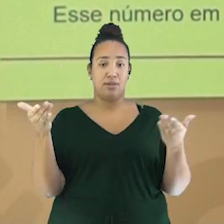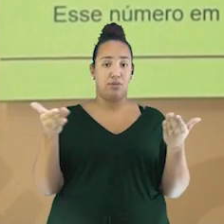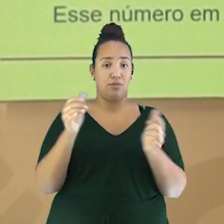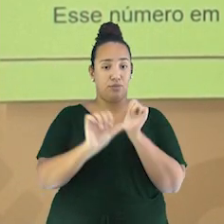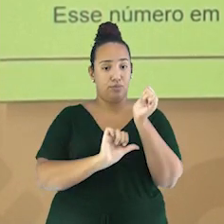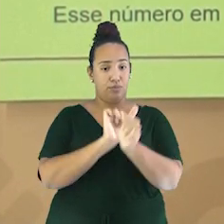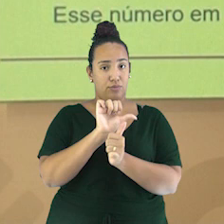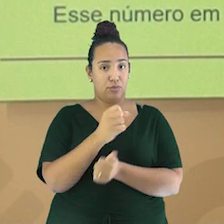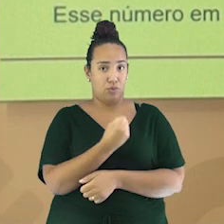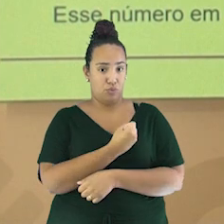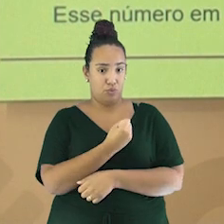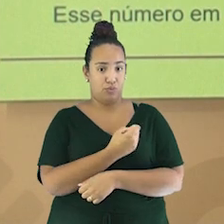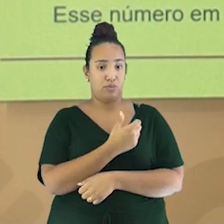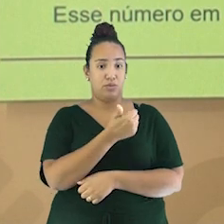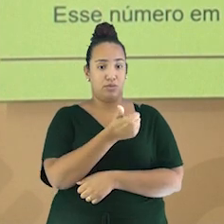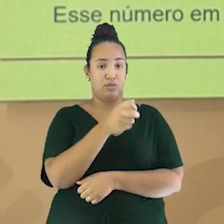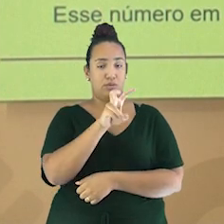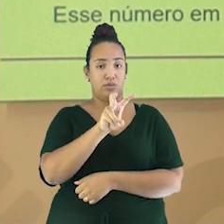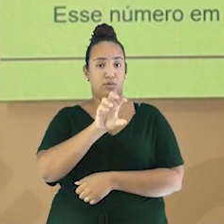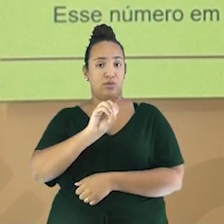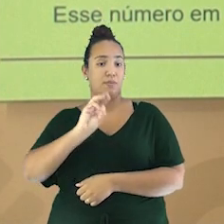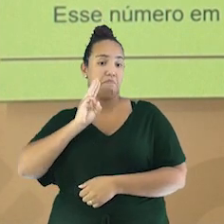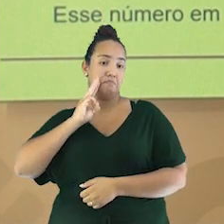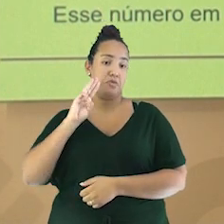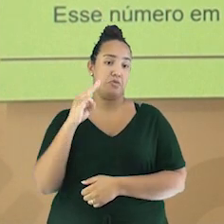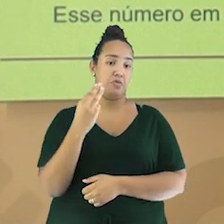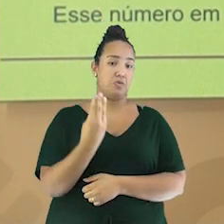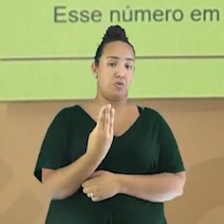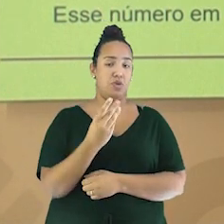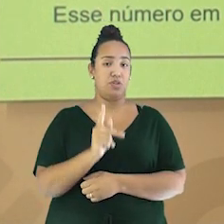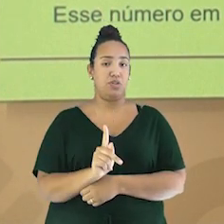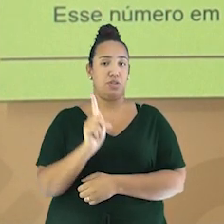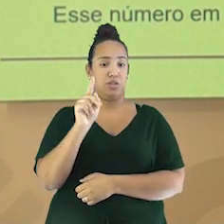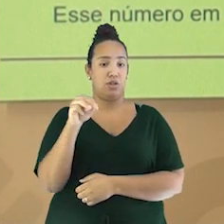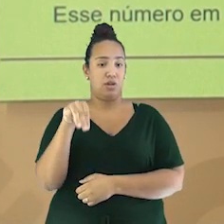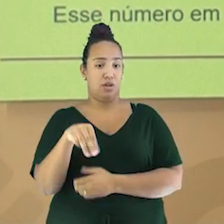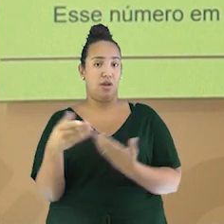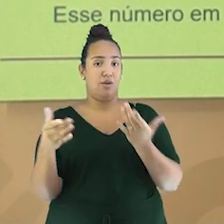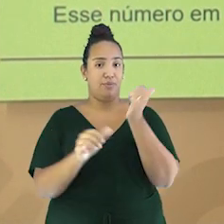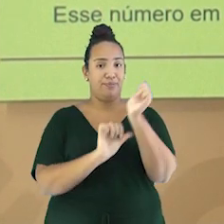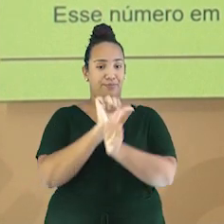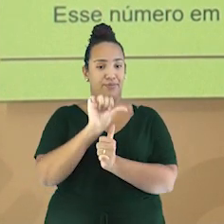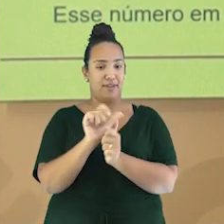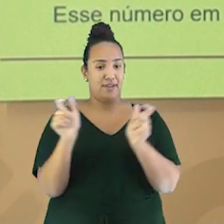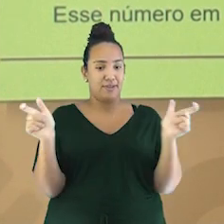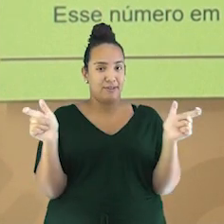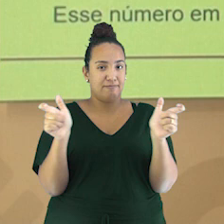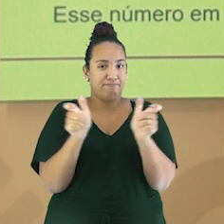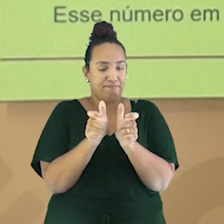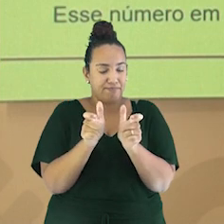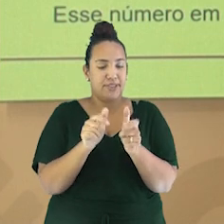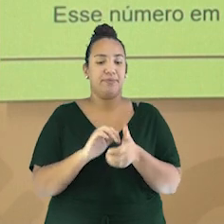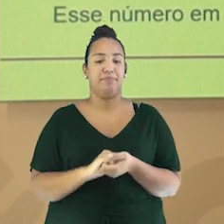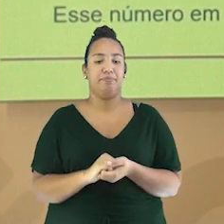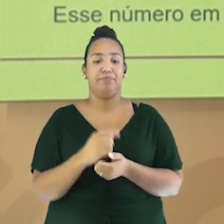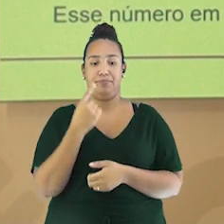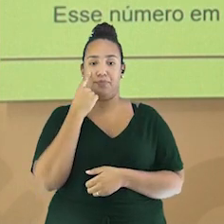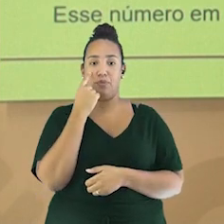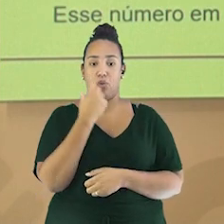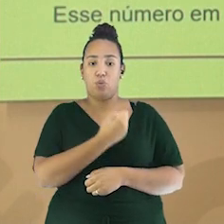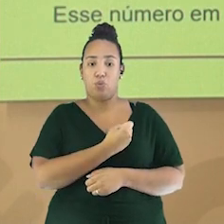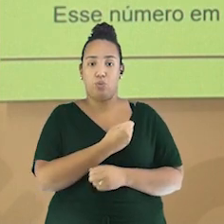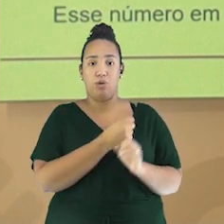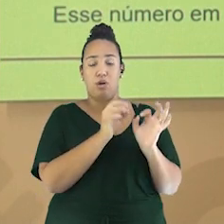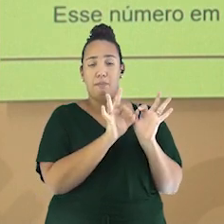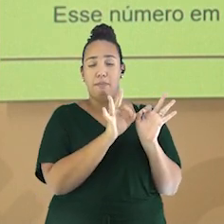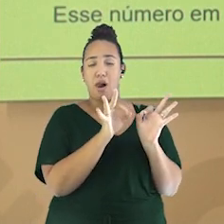número 150 milhões de quilômetros em notação científica? Observe que esse número é muito